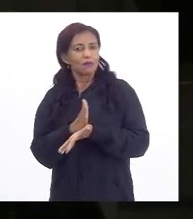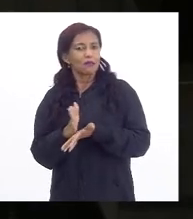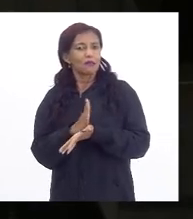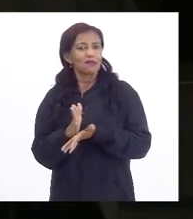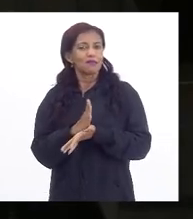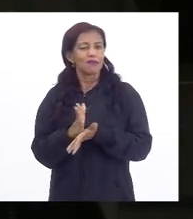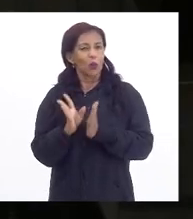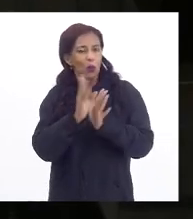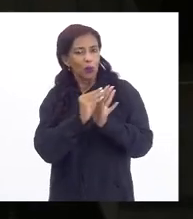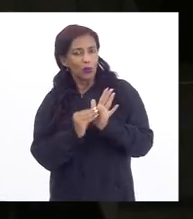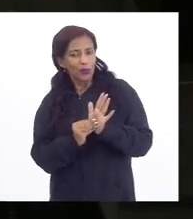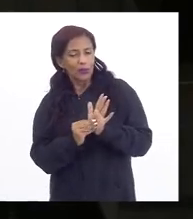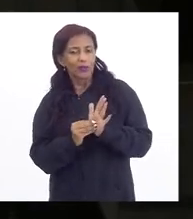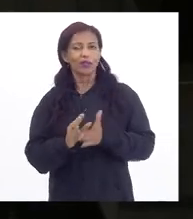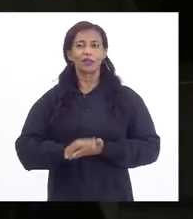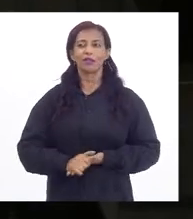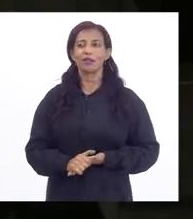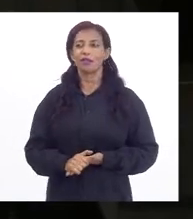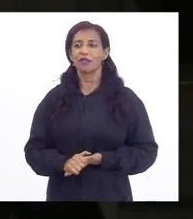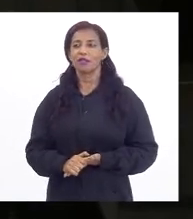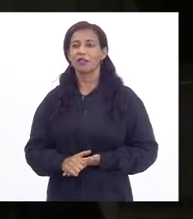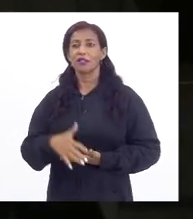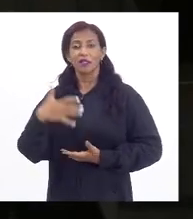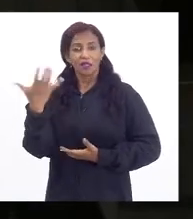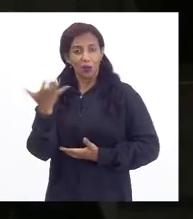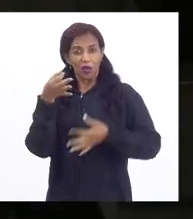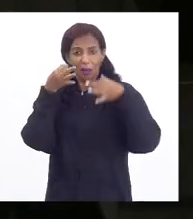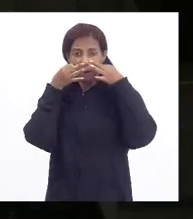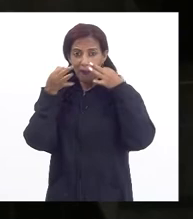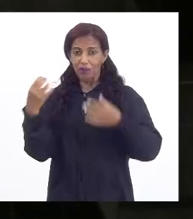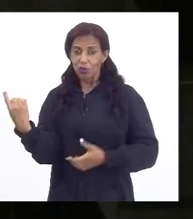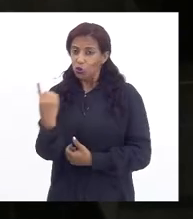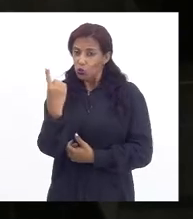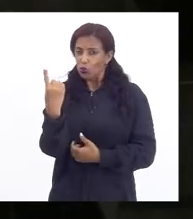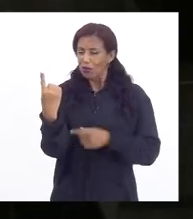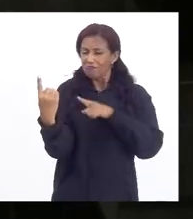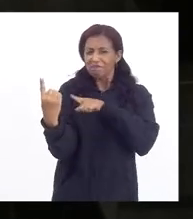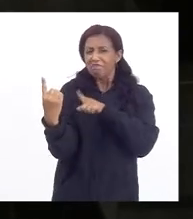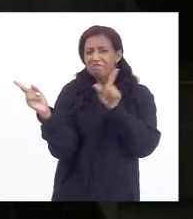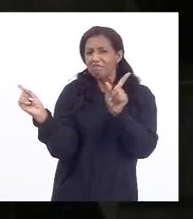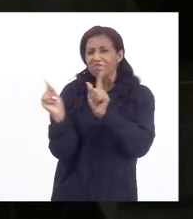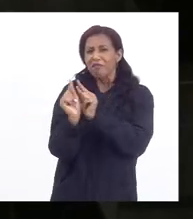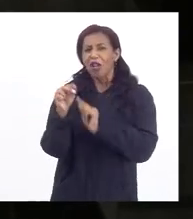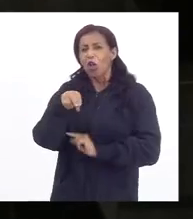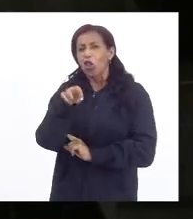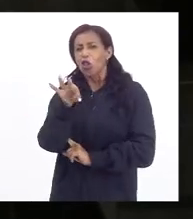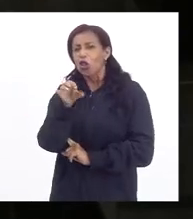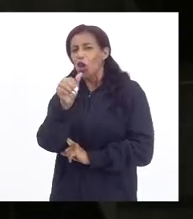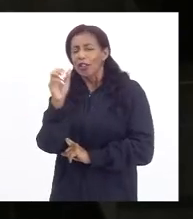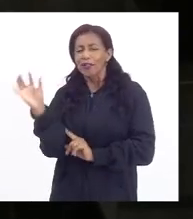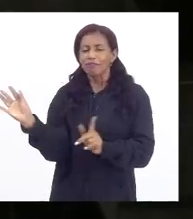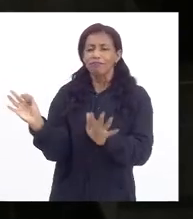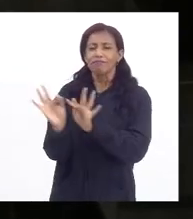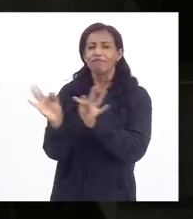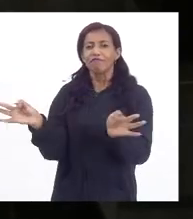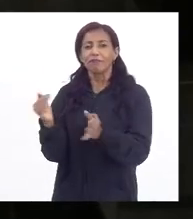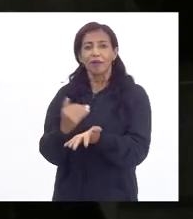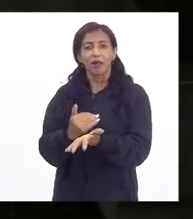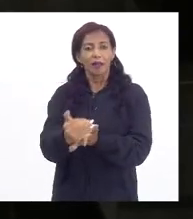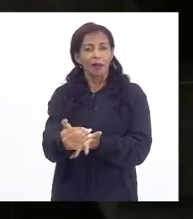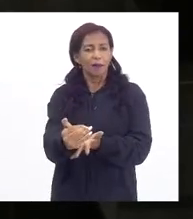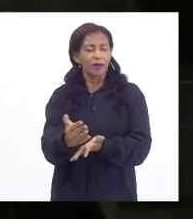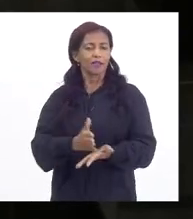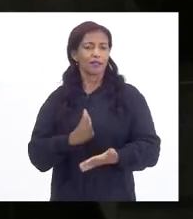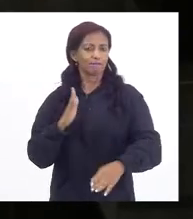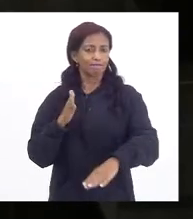algumas considerações. E eu quero chamar a atenção apenas de uma, numa breve nota aqui, a partir da